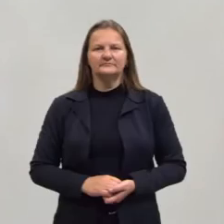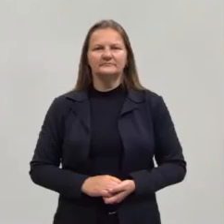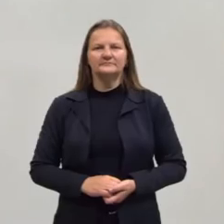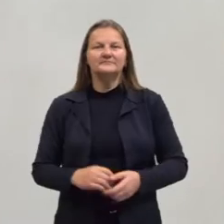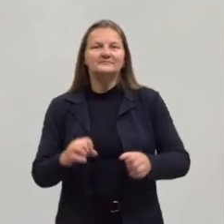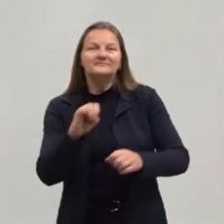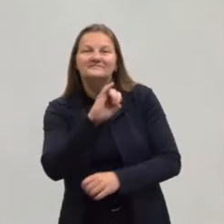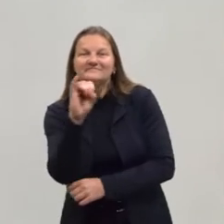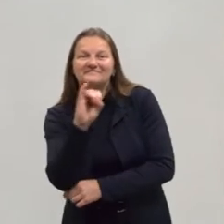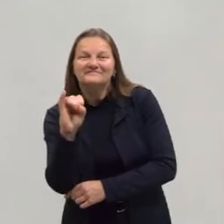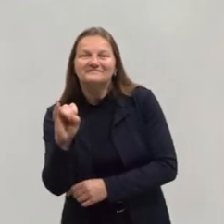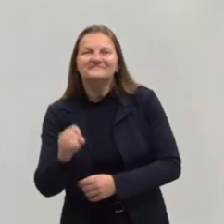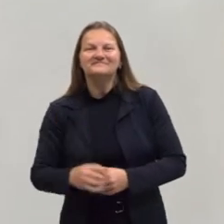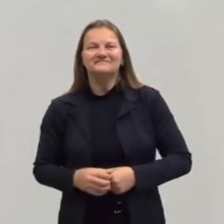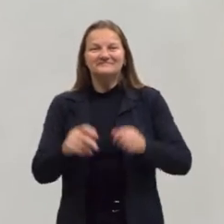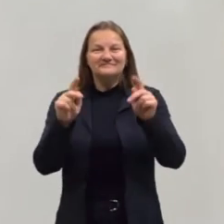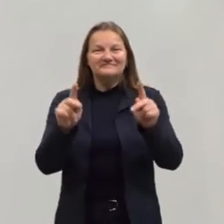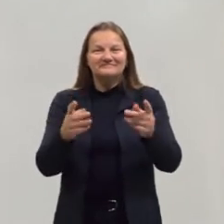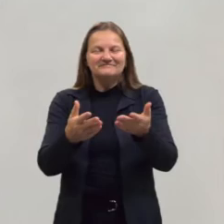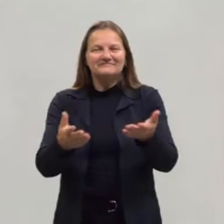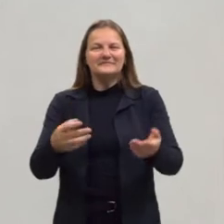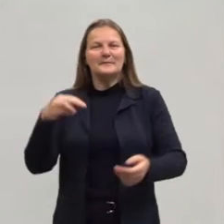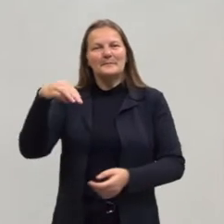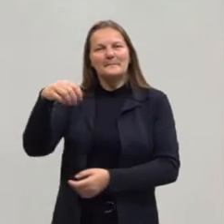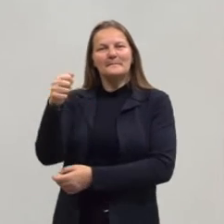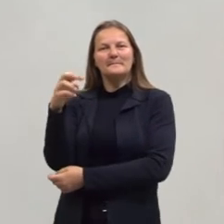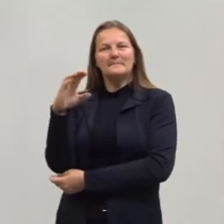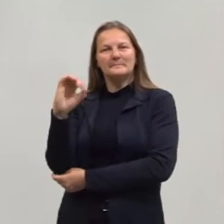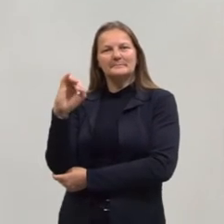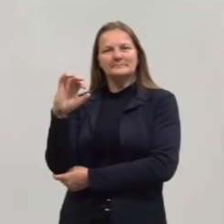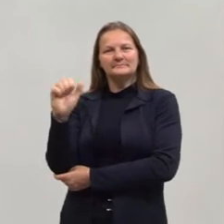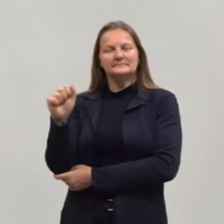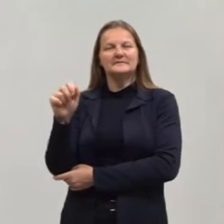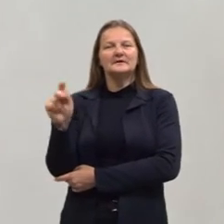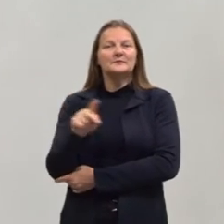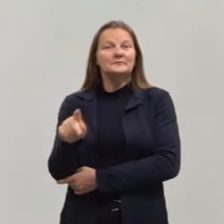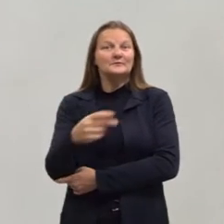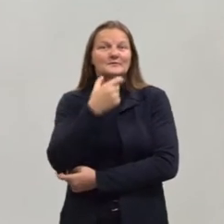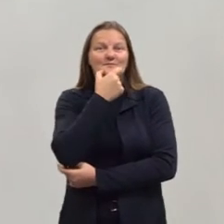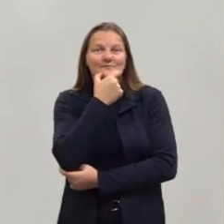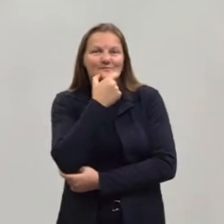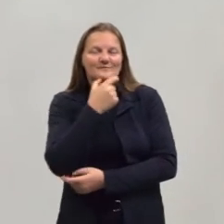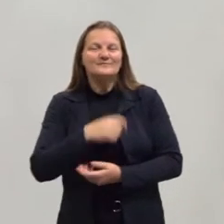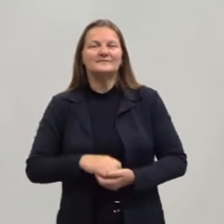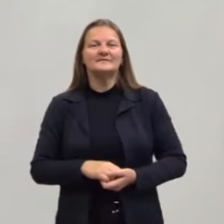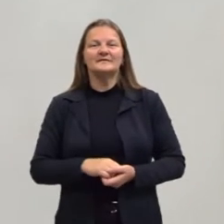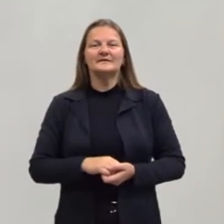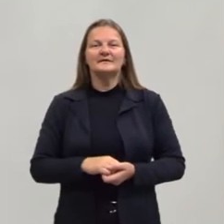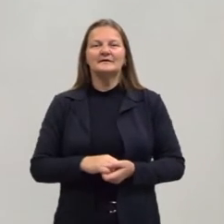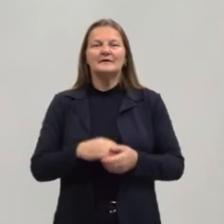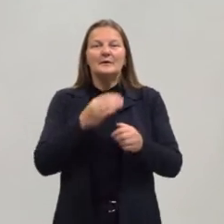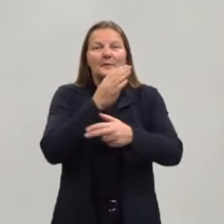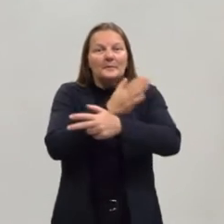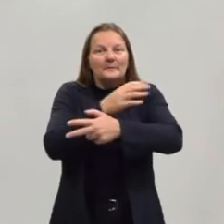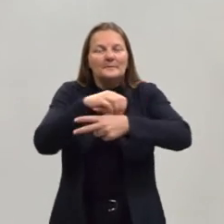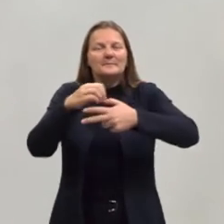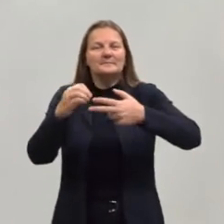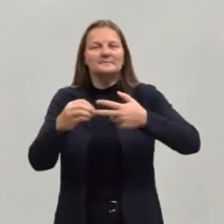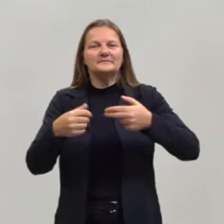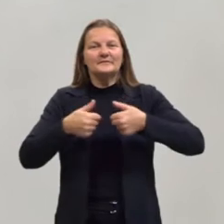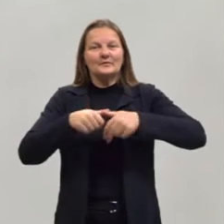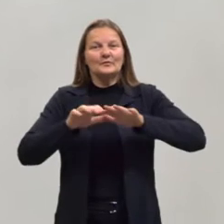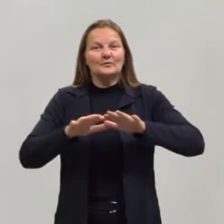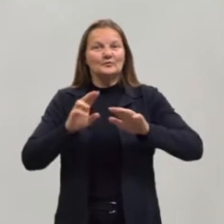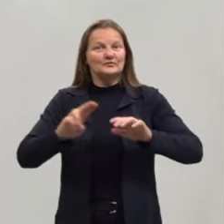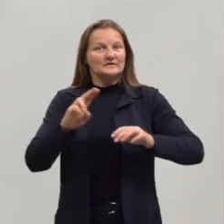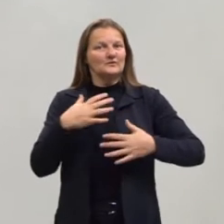Hello guys Olá pessoal meu nome é Márcia eu sou professora de língua inglesa do projeto pré-enem eu